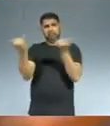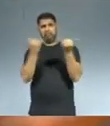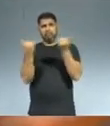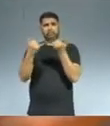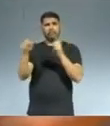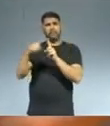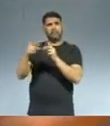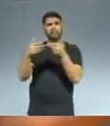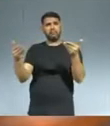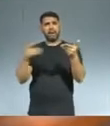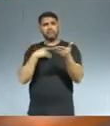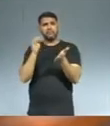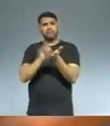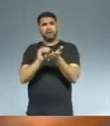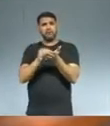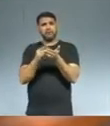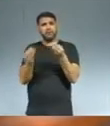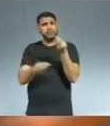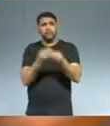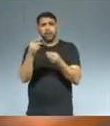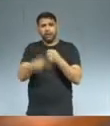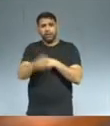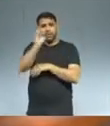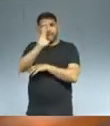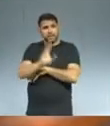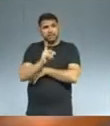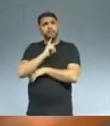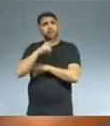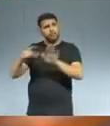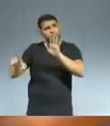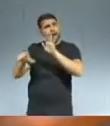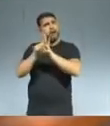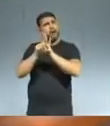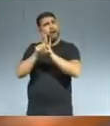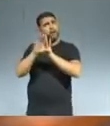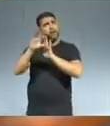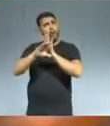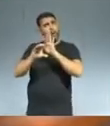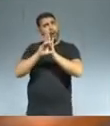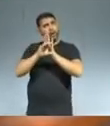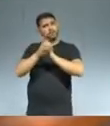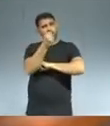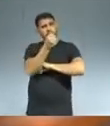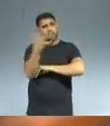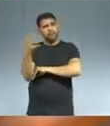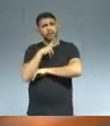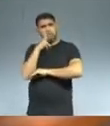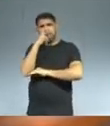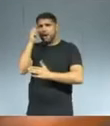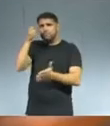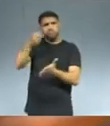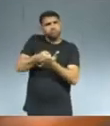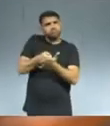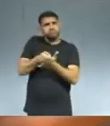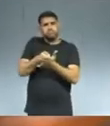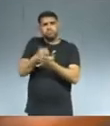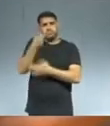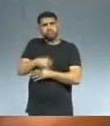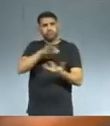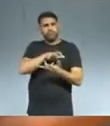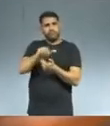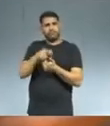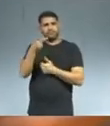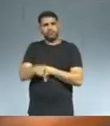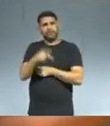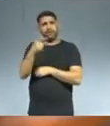atacado na desconsiderando na que o Brasil tem uma das leis né O Código Florestal mais restritivos do